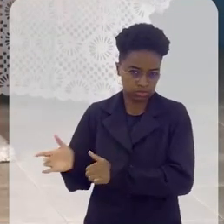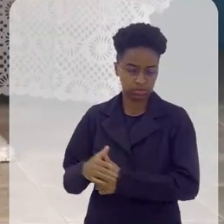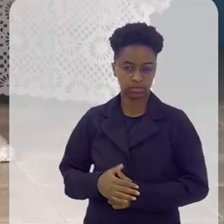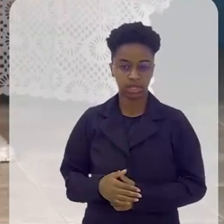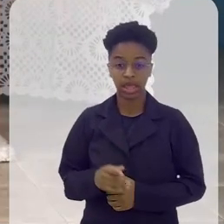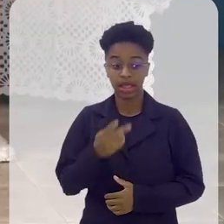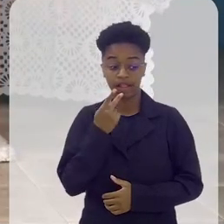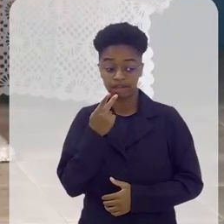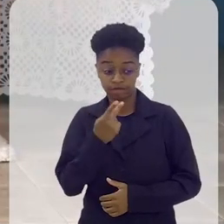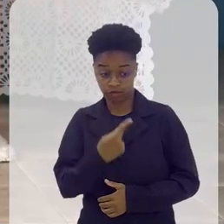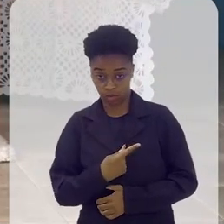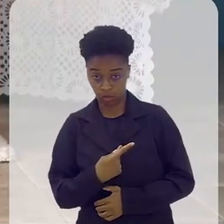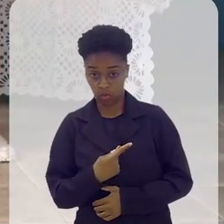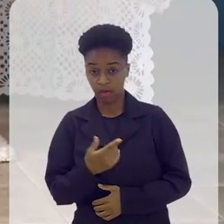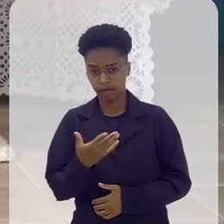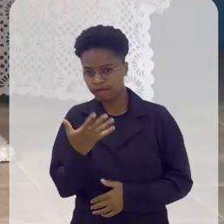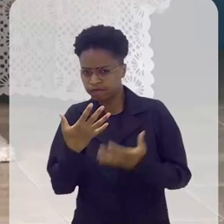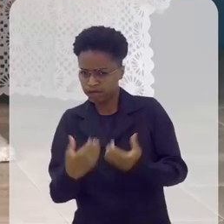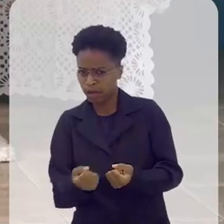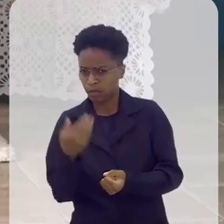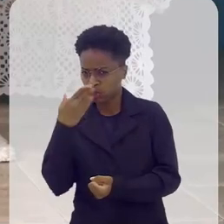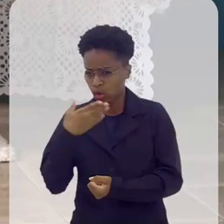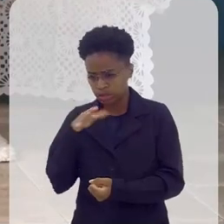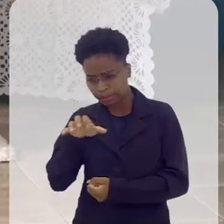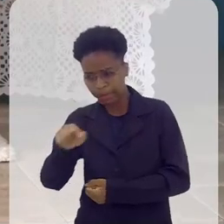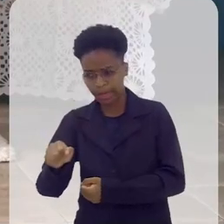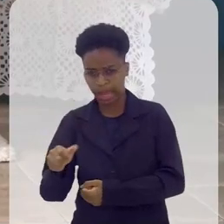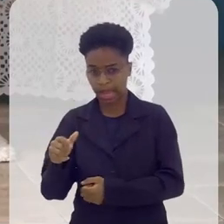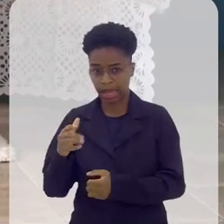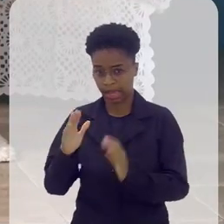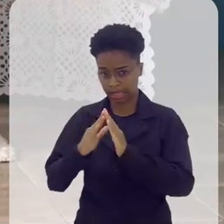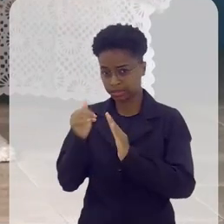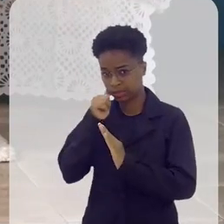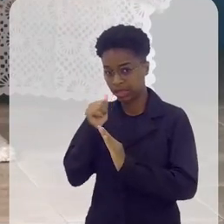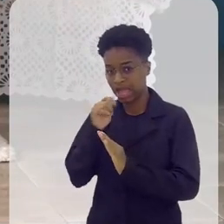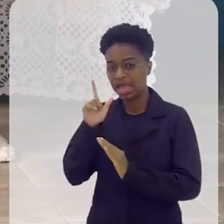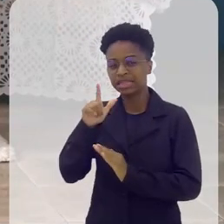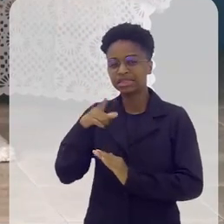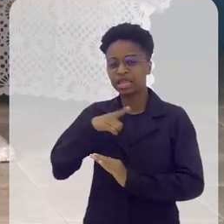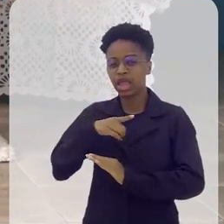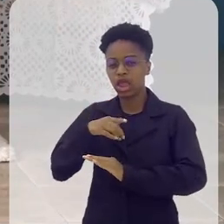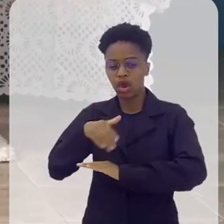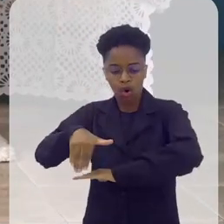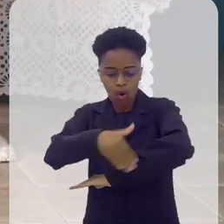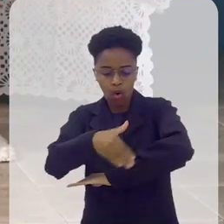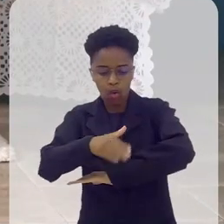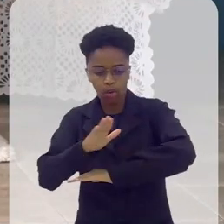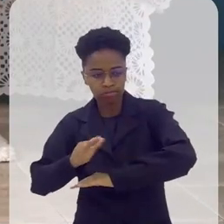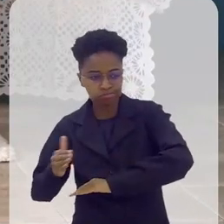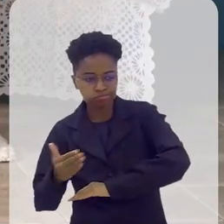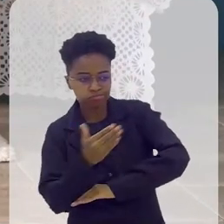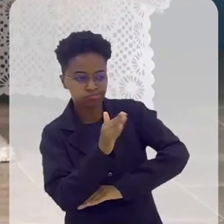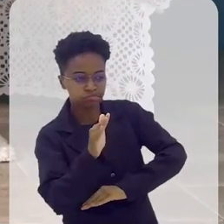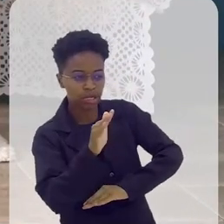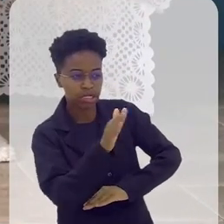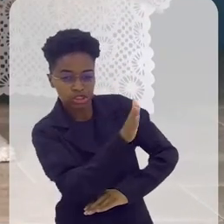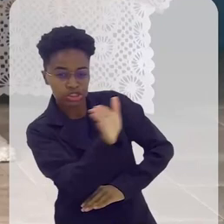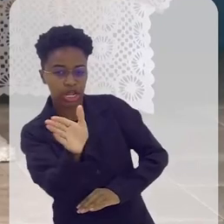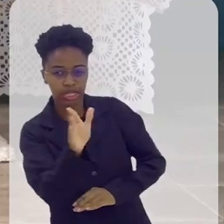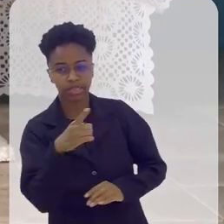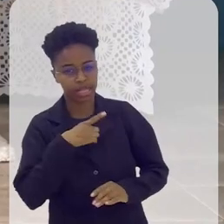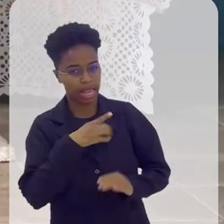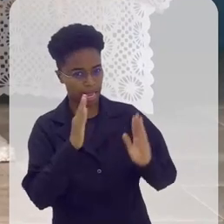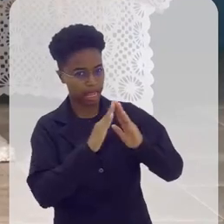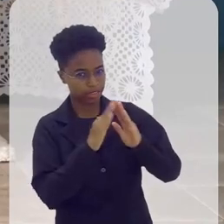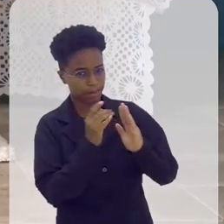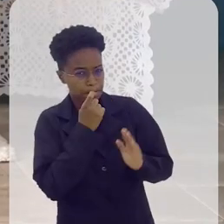E o Carlinhos disse assim, Celinho, vamos pegar doce ali na Dona Juridi, uma senhora que, se você subir aqui a rua, virar à direita, a casa